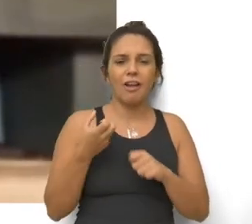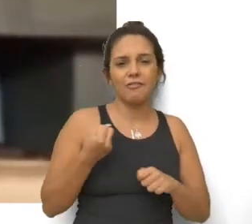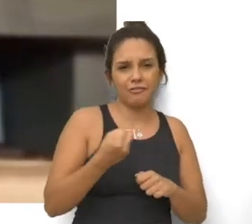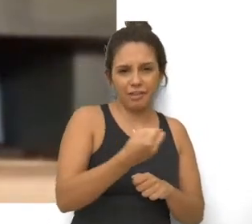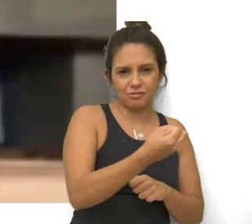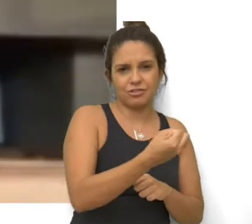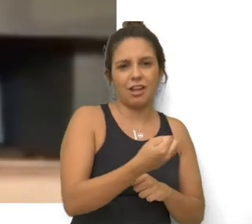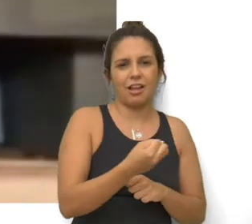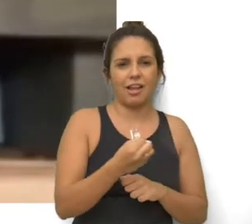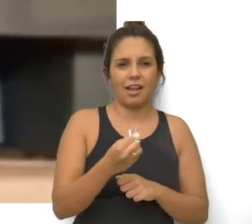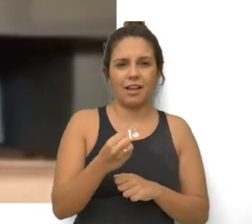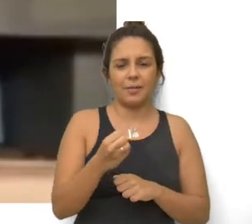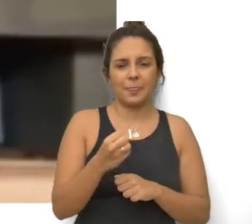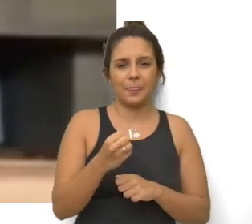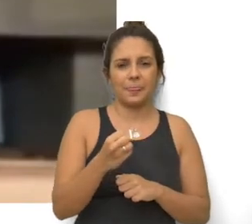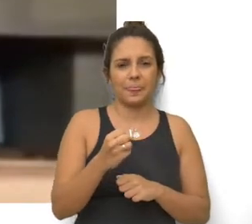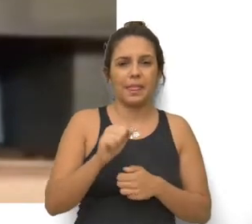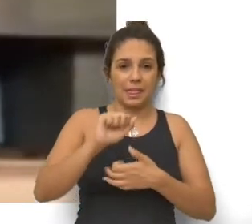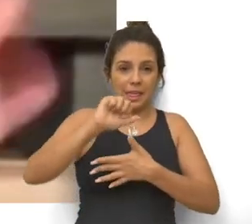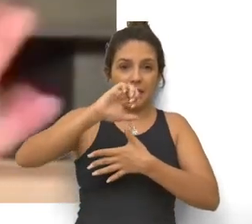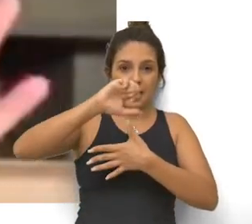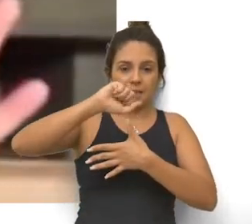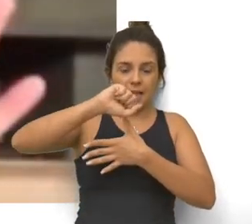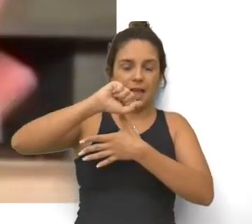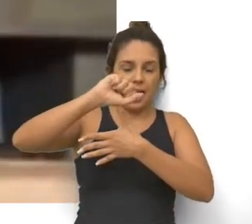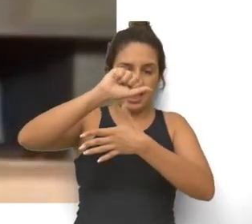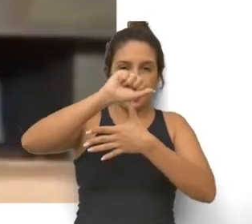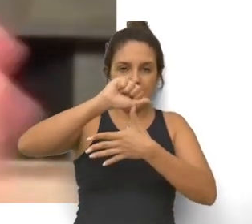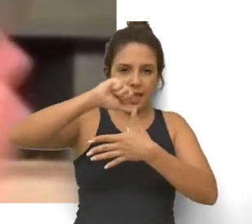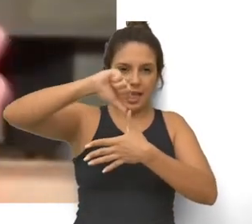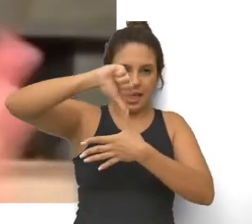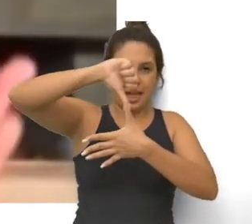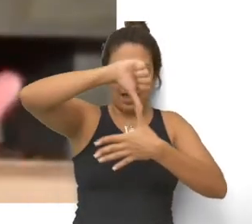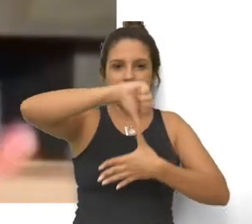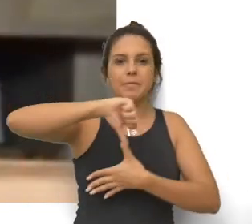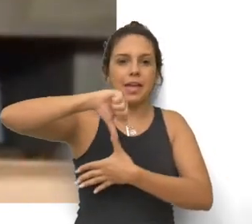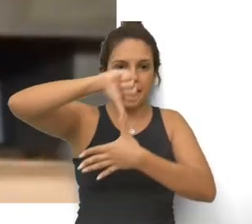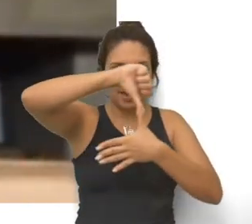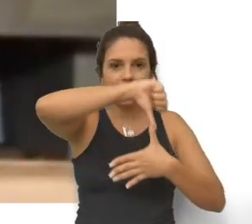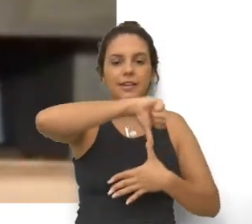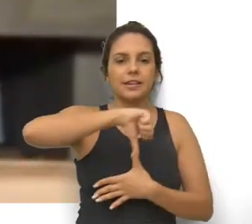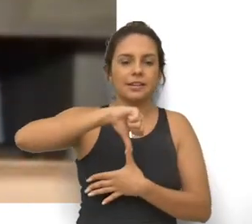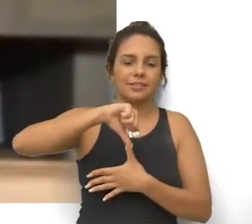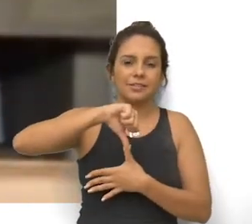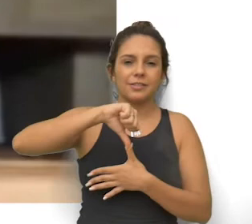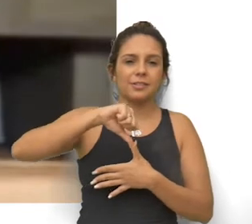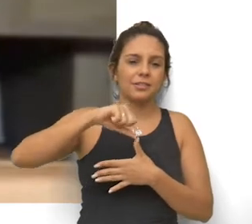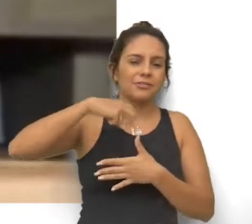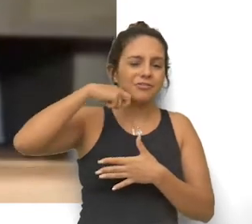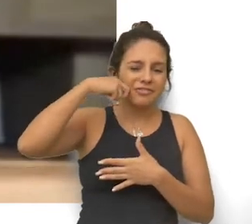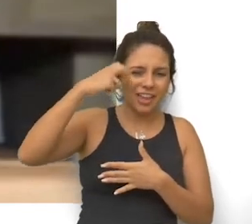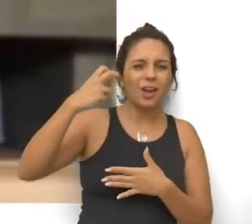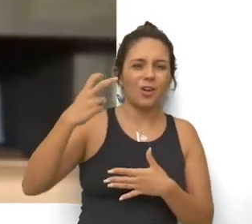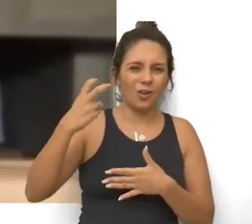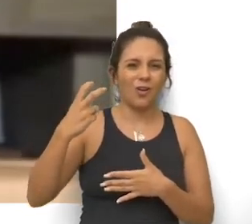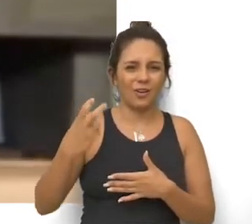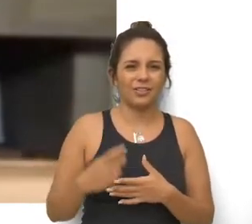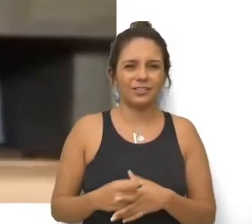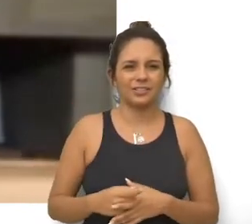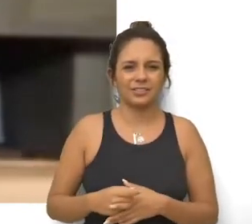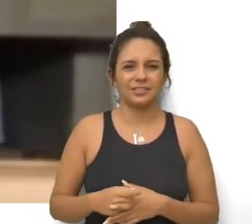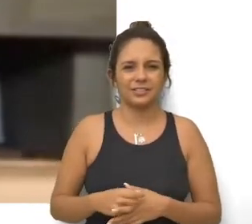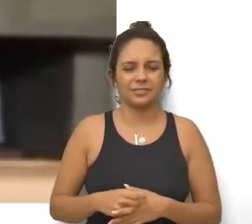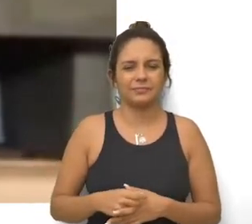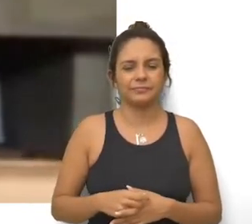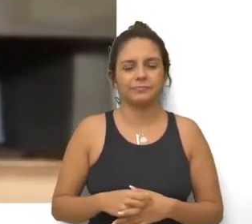em torno da América do Sul para dar um tempo, para se livrar um pouco daquela vergonha que ela estava, aqueles vexames todos que ela